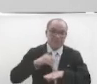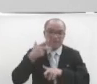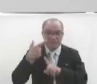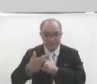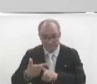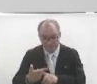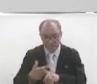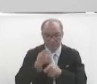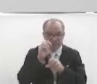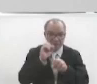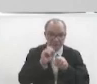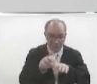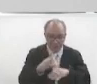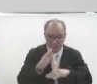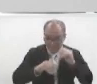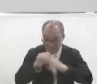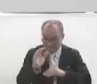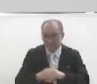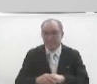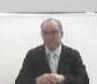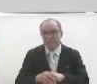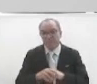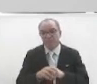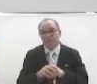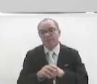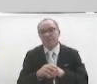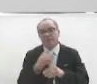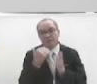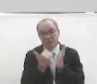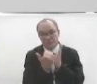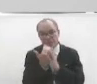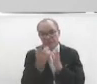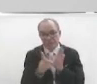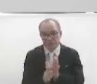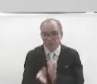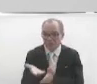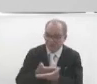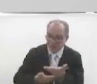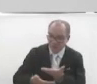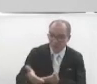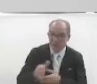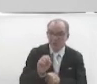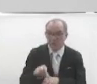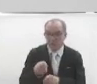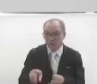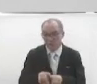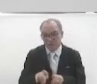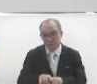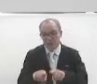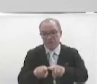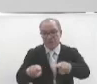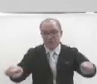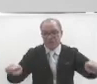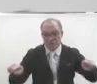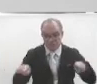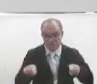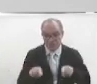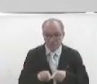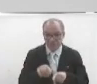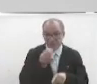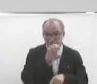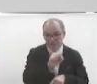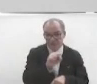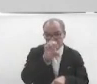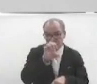alterada na área de atuação e educação com projeto de intervenção para a unidade de ensino ou para os demais setores da